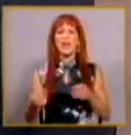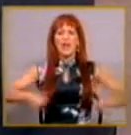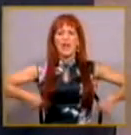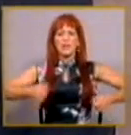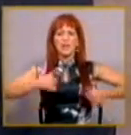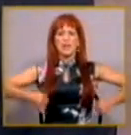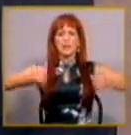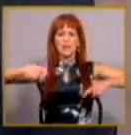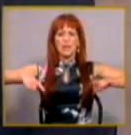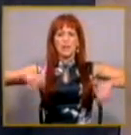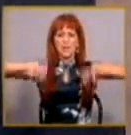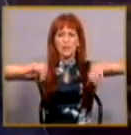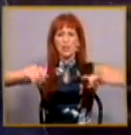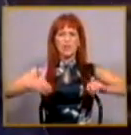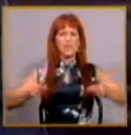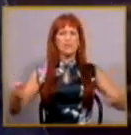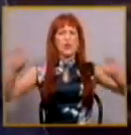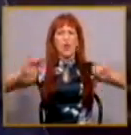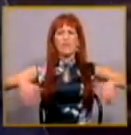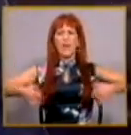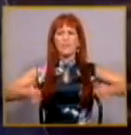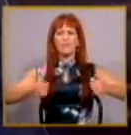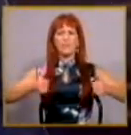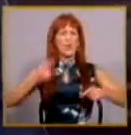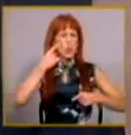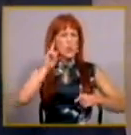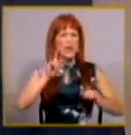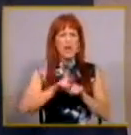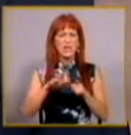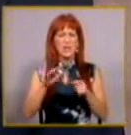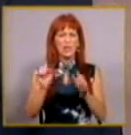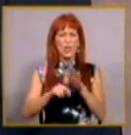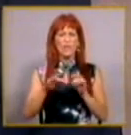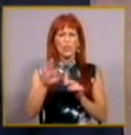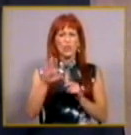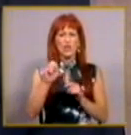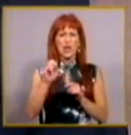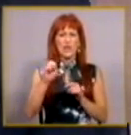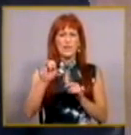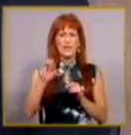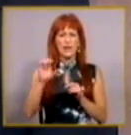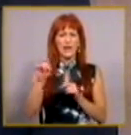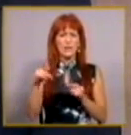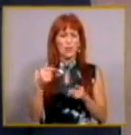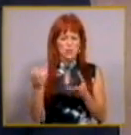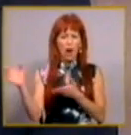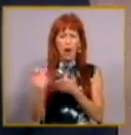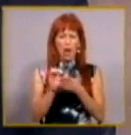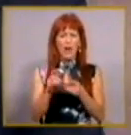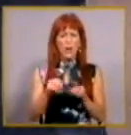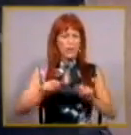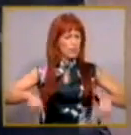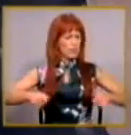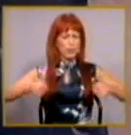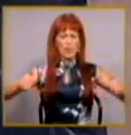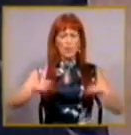urbana e da regeneração urbana, perguntava-lhe imediatamente se ele não conhece o fundo Jéssica. É que de facto que é um fundo que está alocado à regeneração urbana,